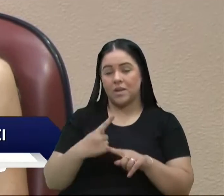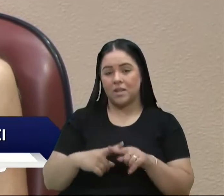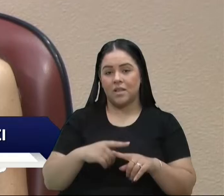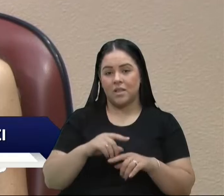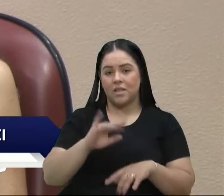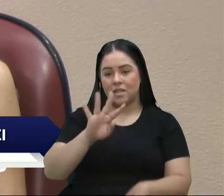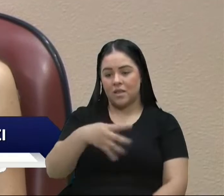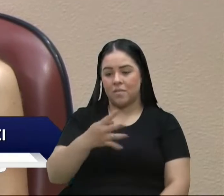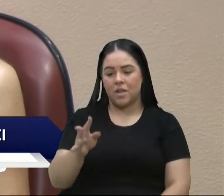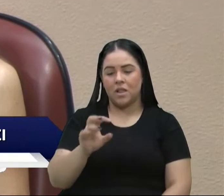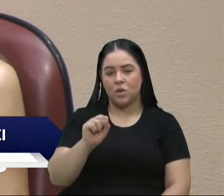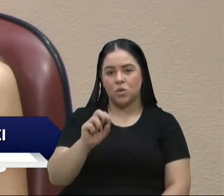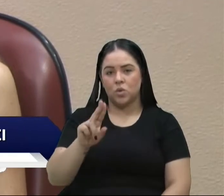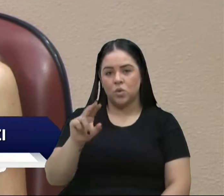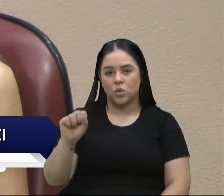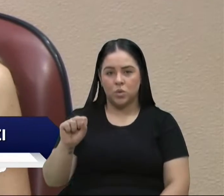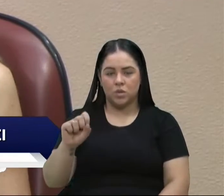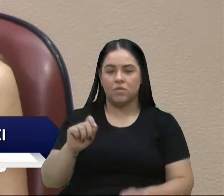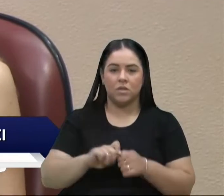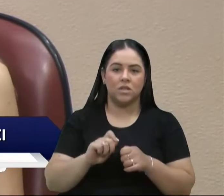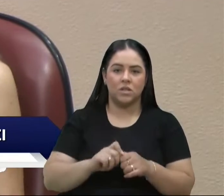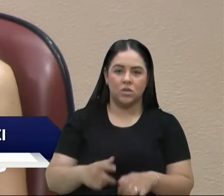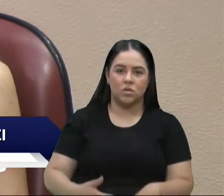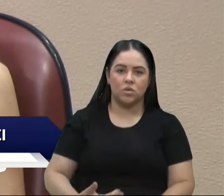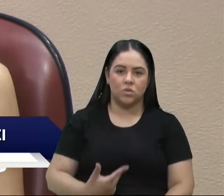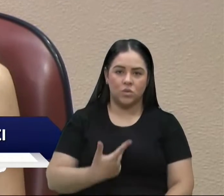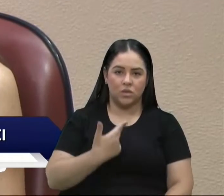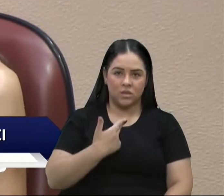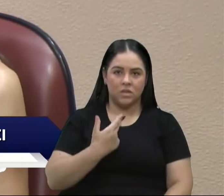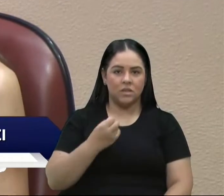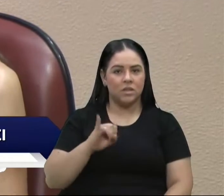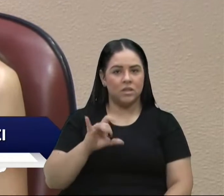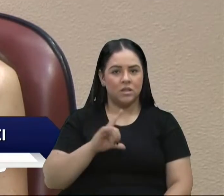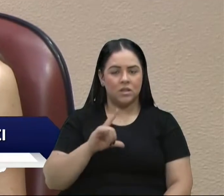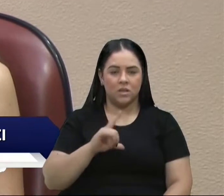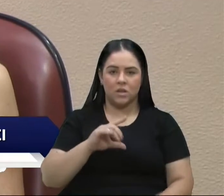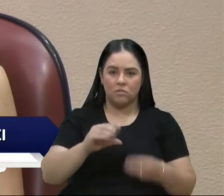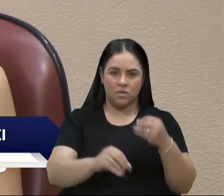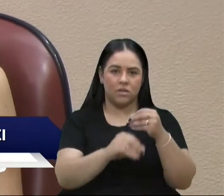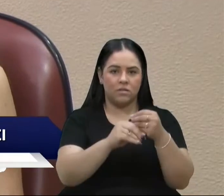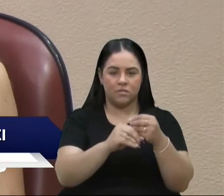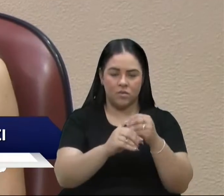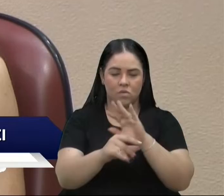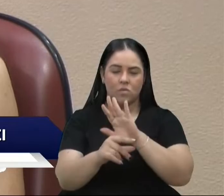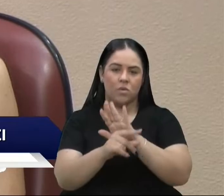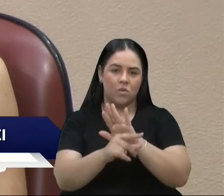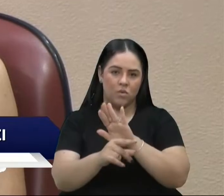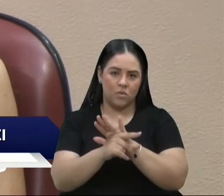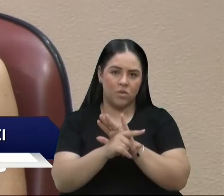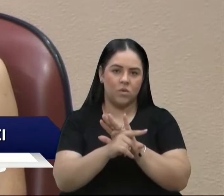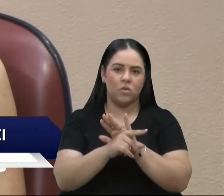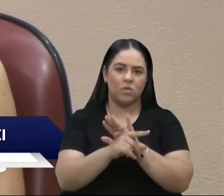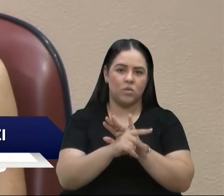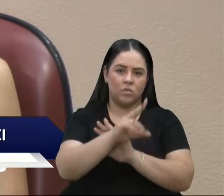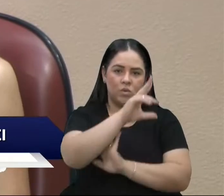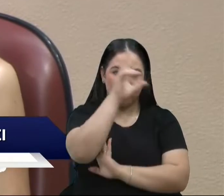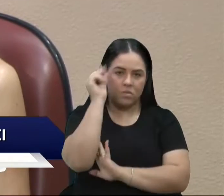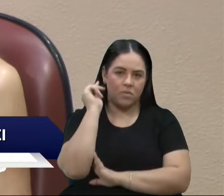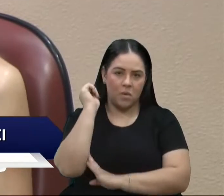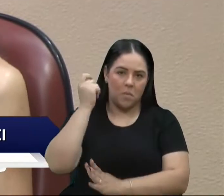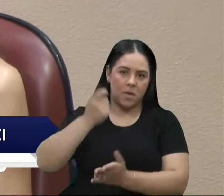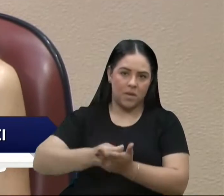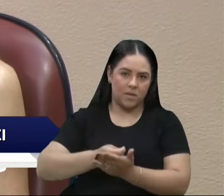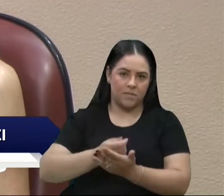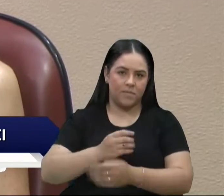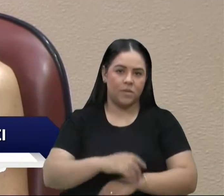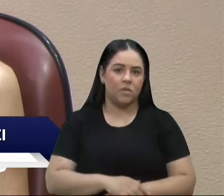E aí os hospitais topariam fazer essa cirurgia se tivessem uma suplementação por parte do poder municipal.